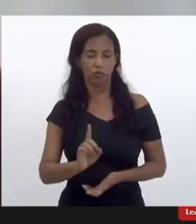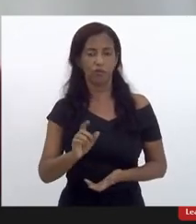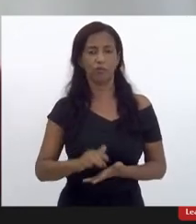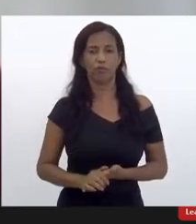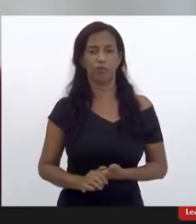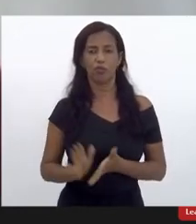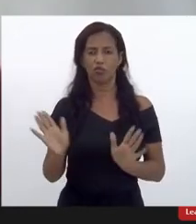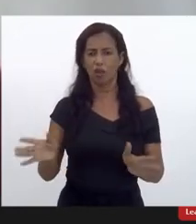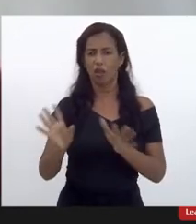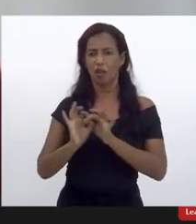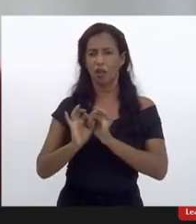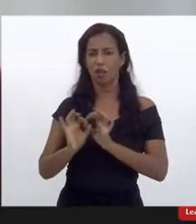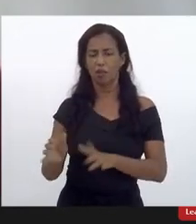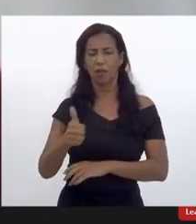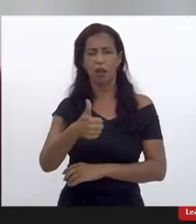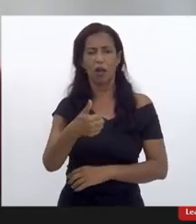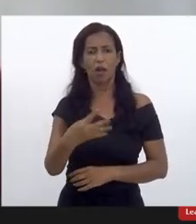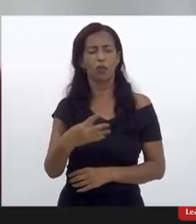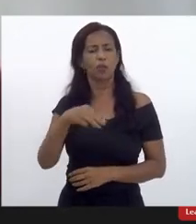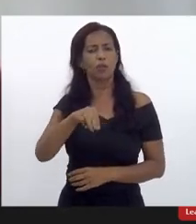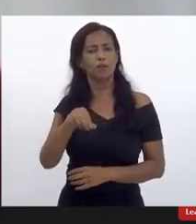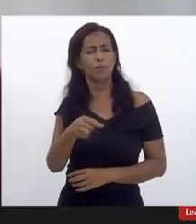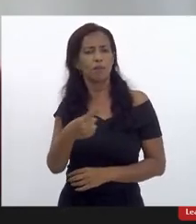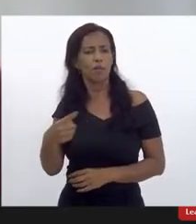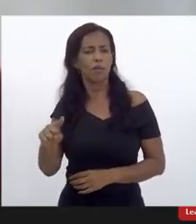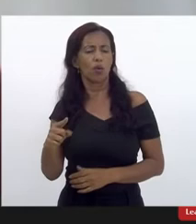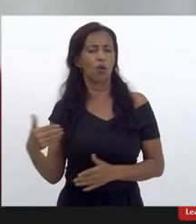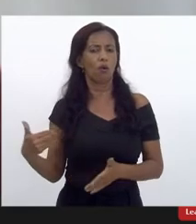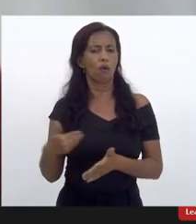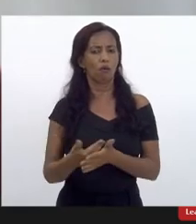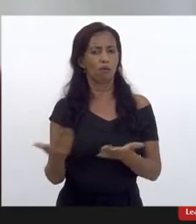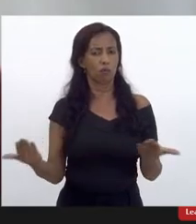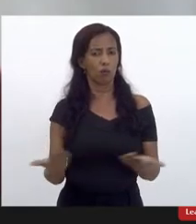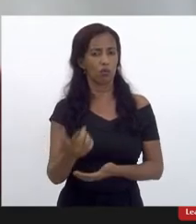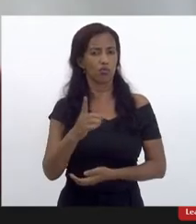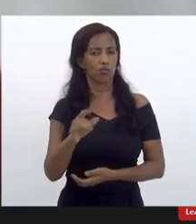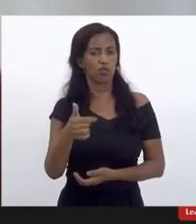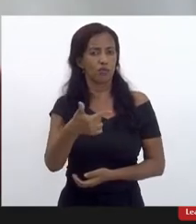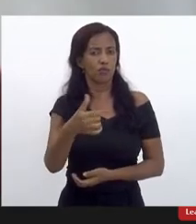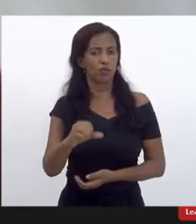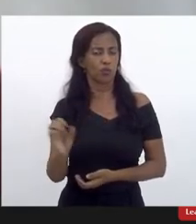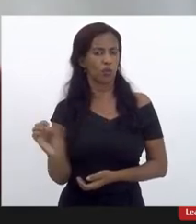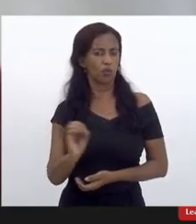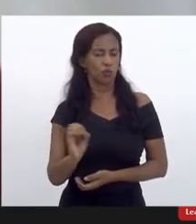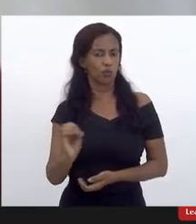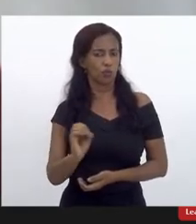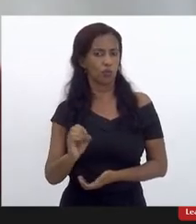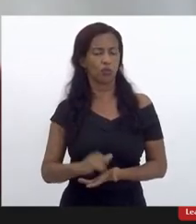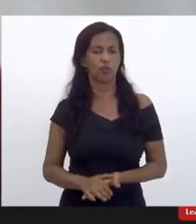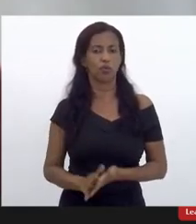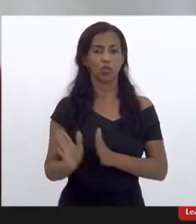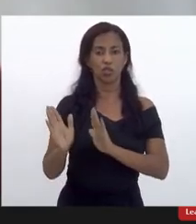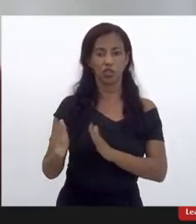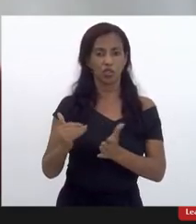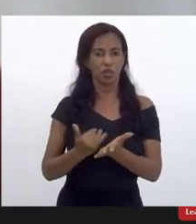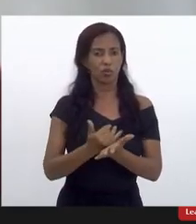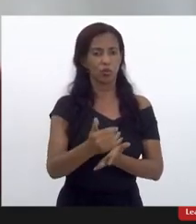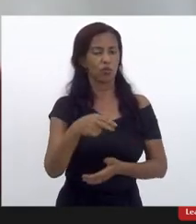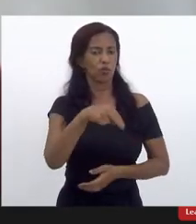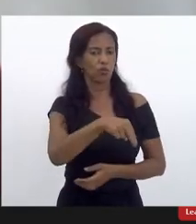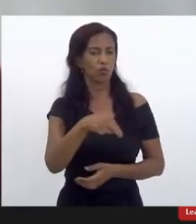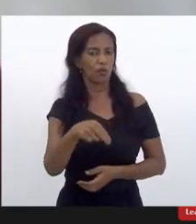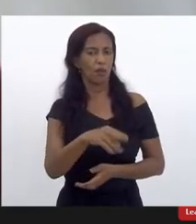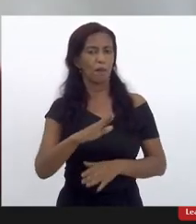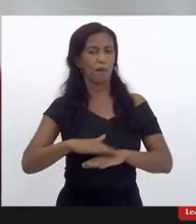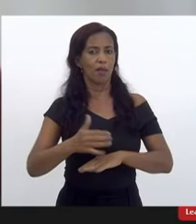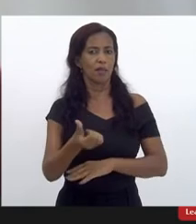Já liberamos cerca de 14 milhões até hoje, dia 29 de outubro, e já no início de novembro, mais